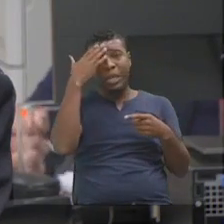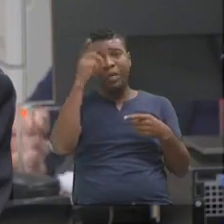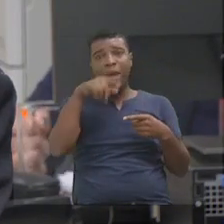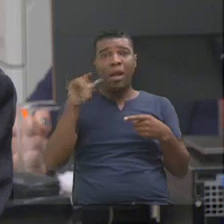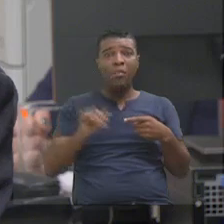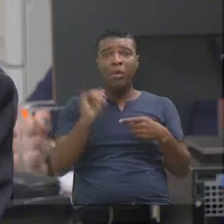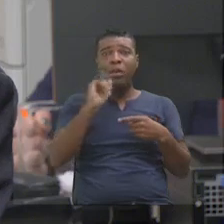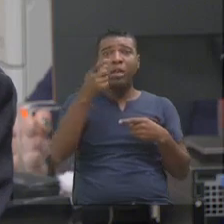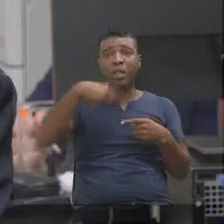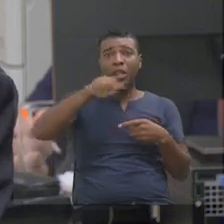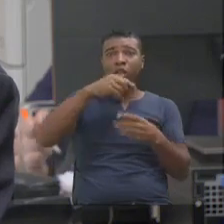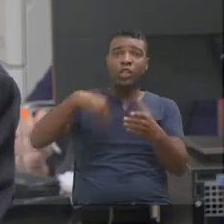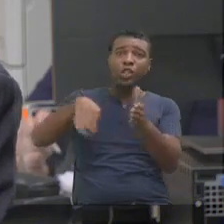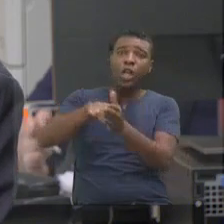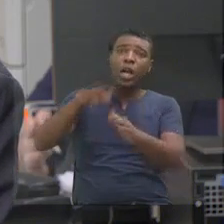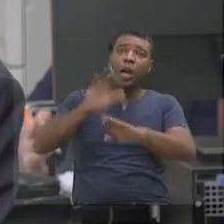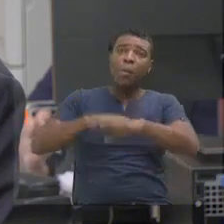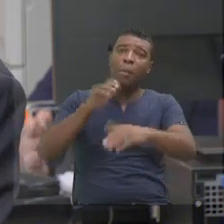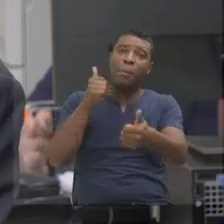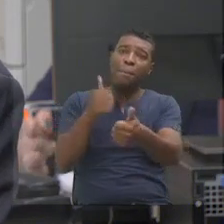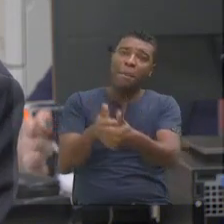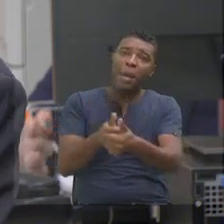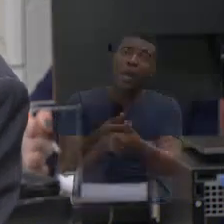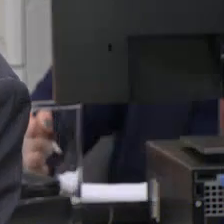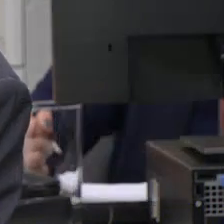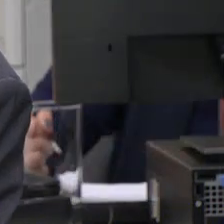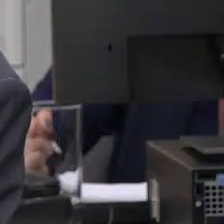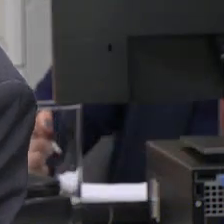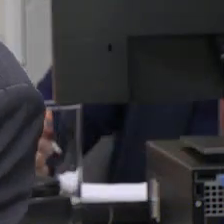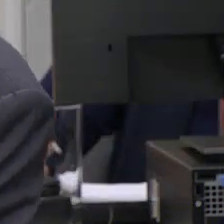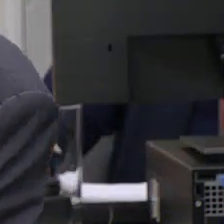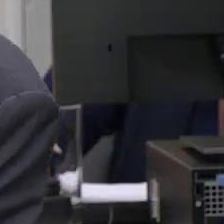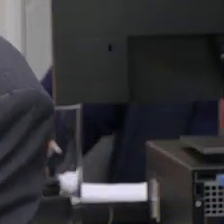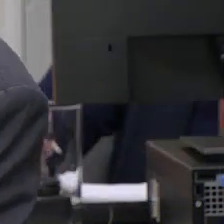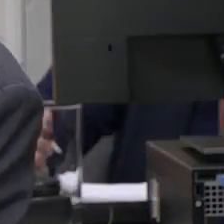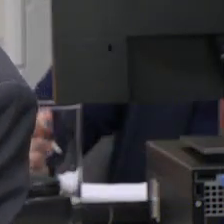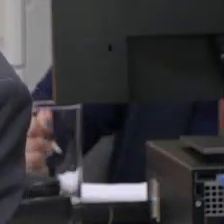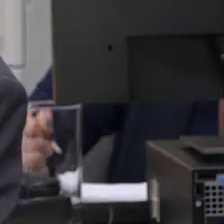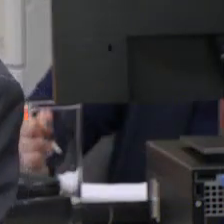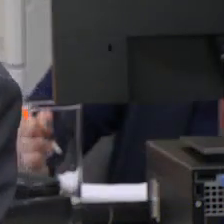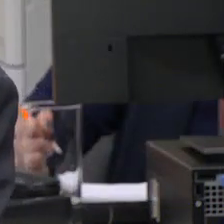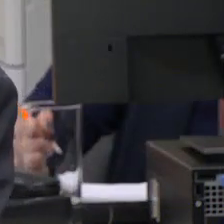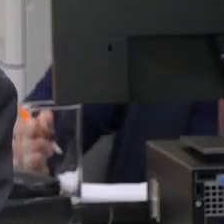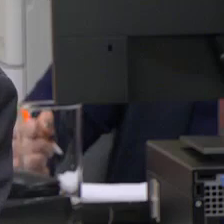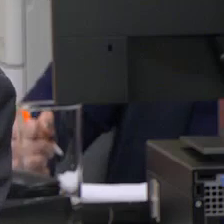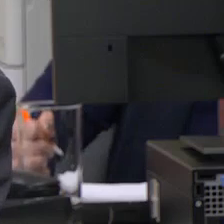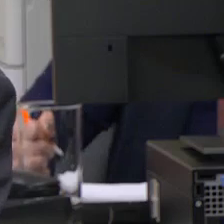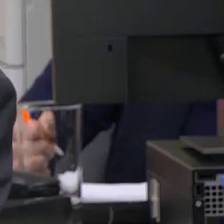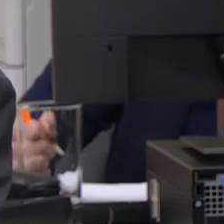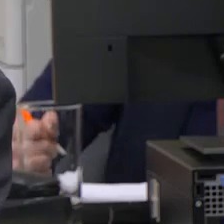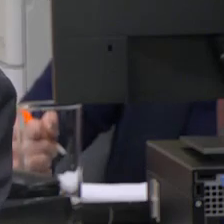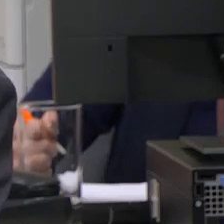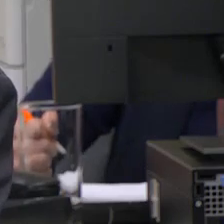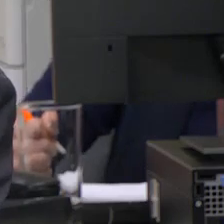gente chegar cada vez mais perto desses centros até o paciente não o paciente sair percorrer